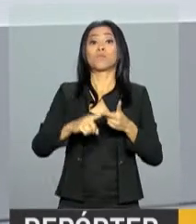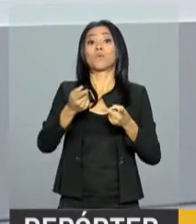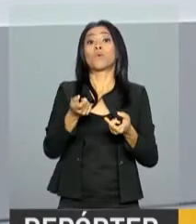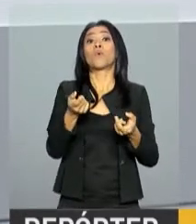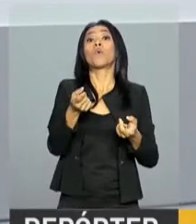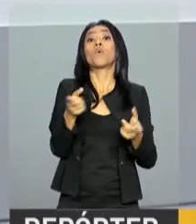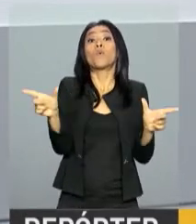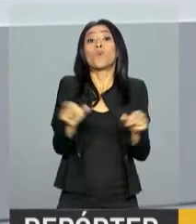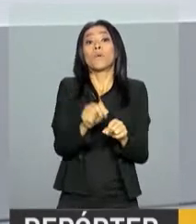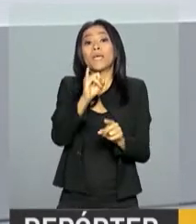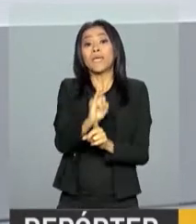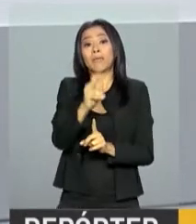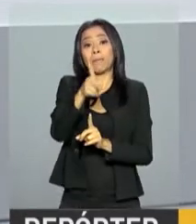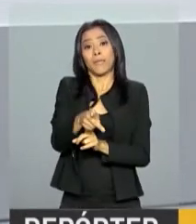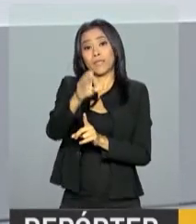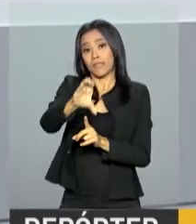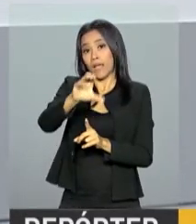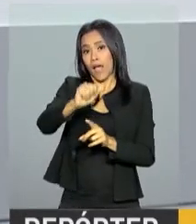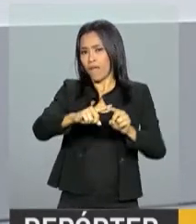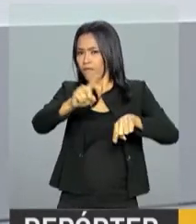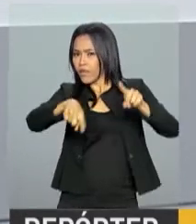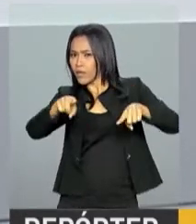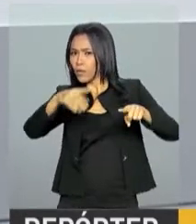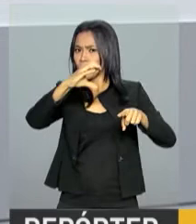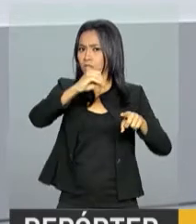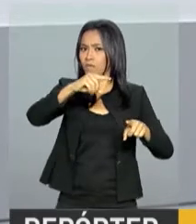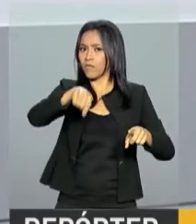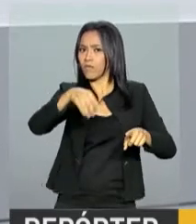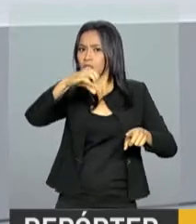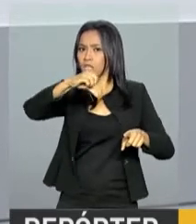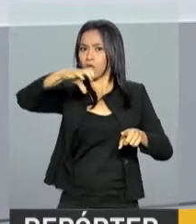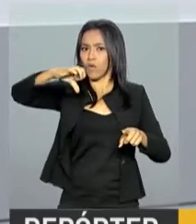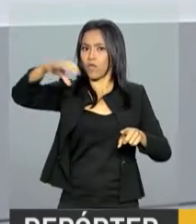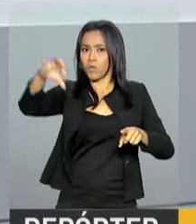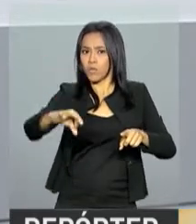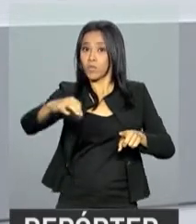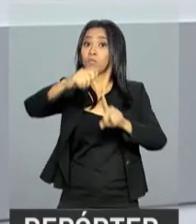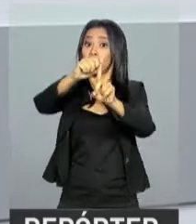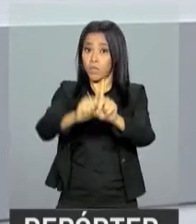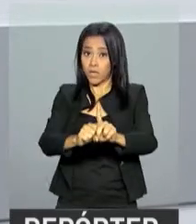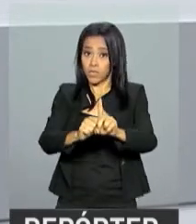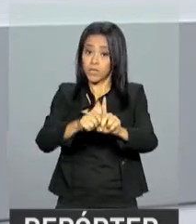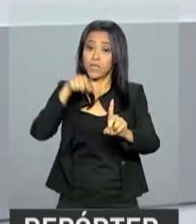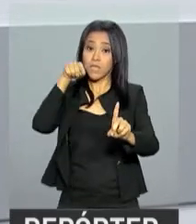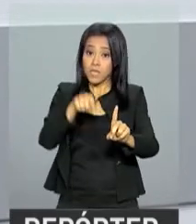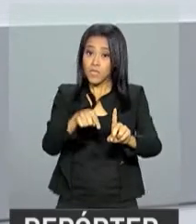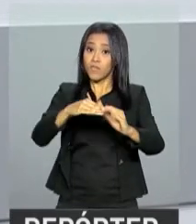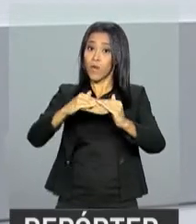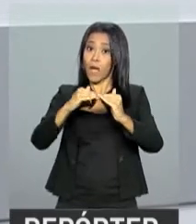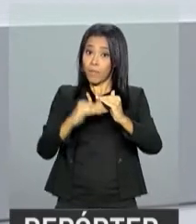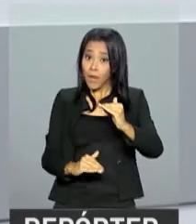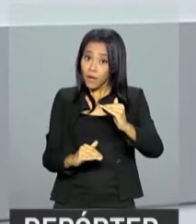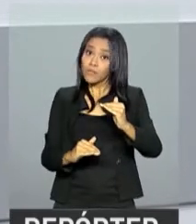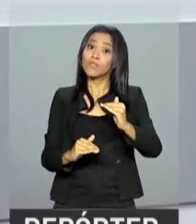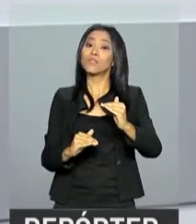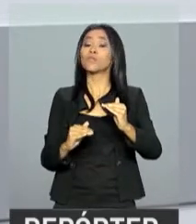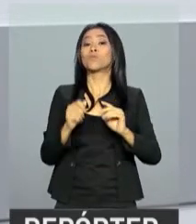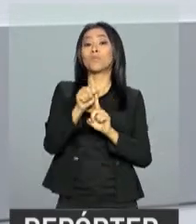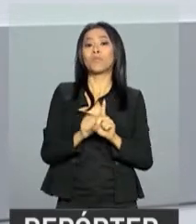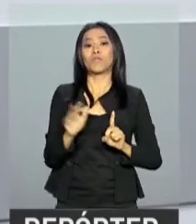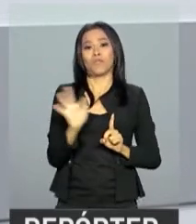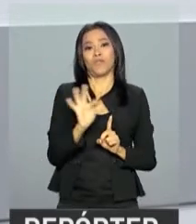amplo ipc a vale ou 0,09 por cento no mês o resultado ficou bem abaixo do resultado de fevereiro